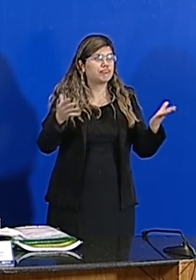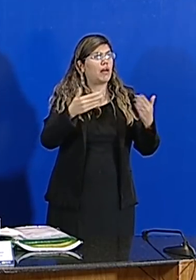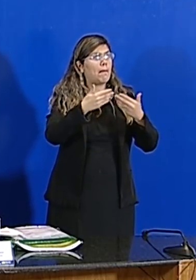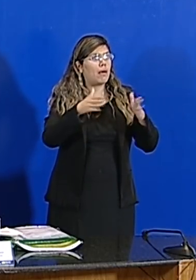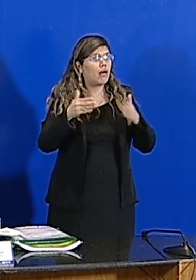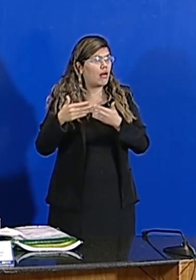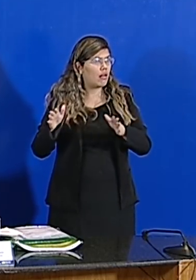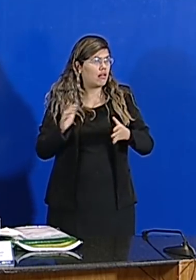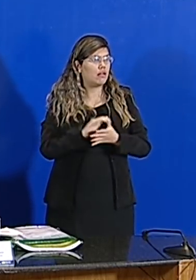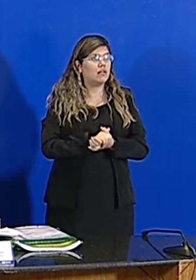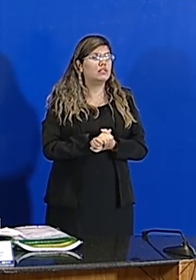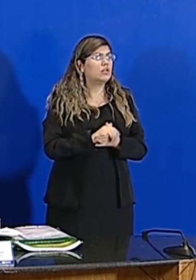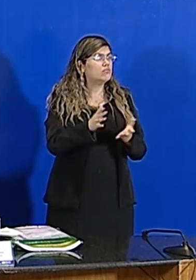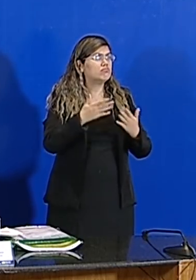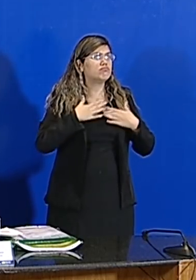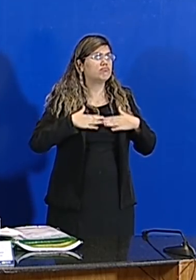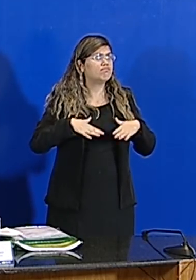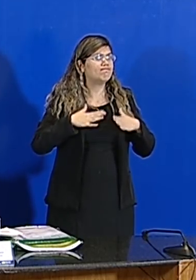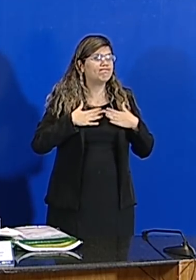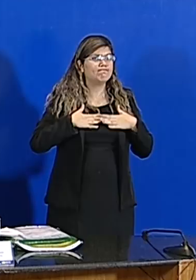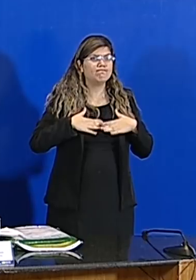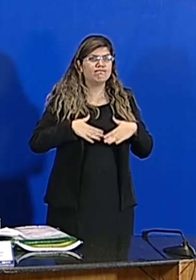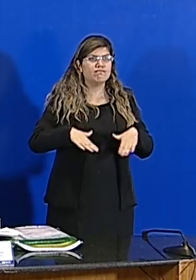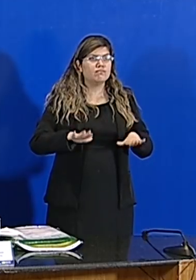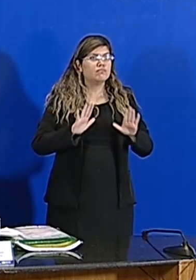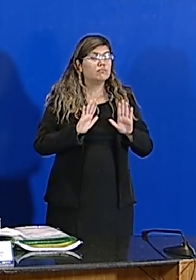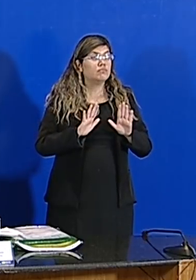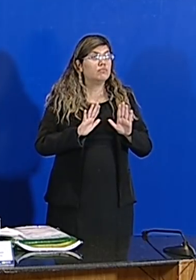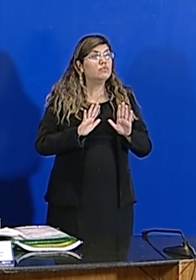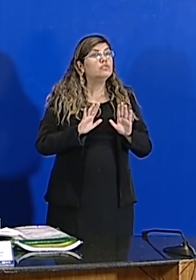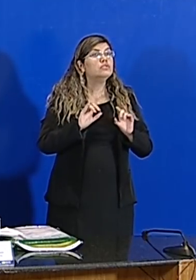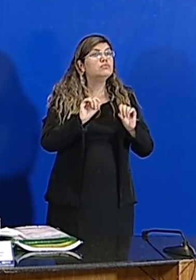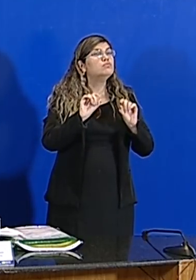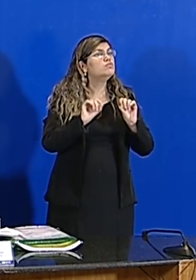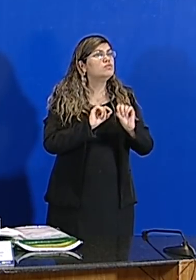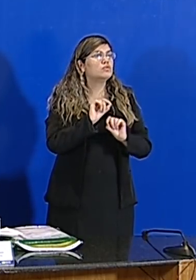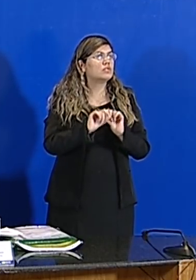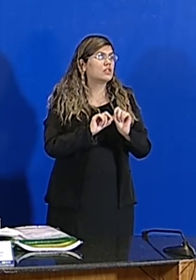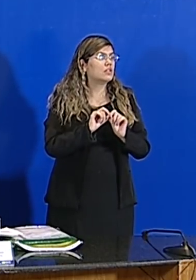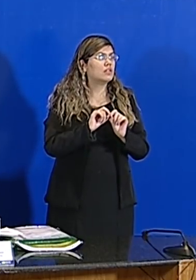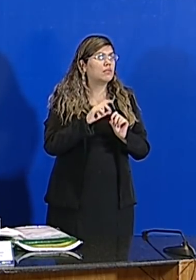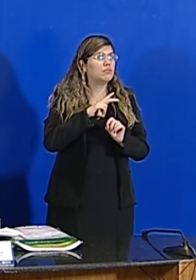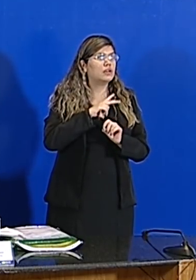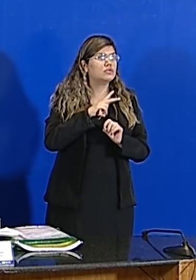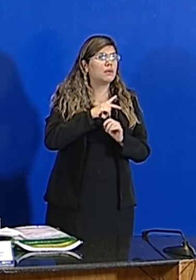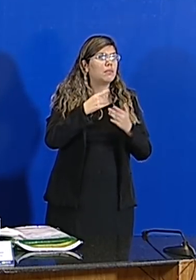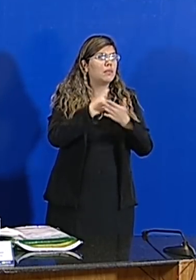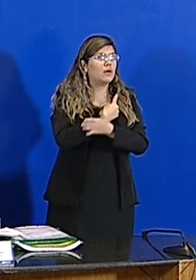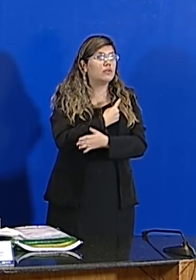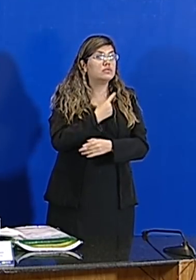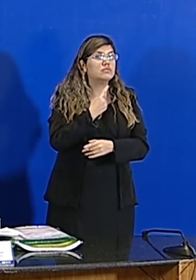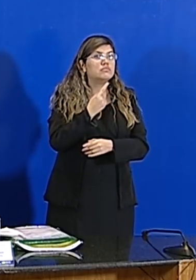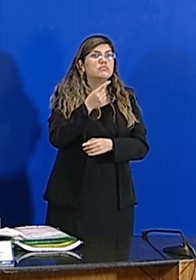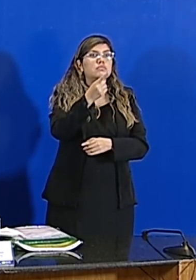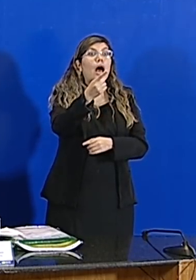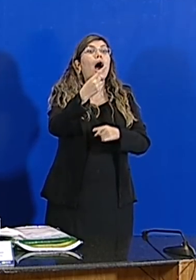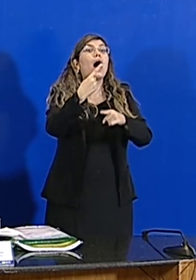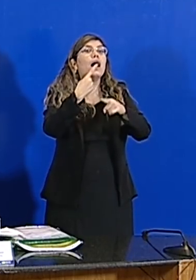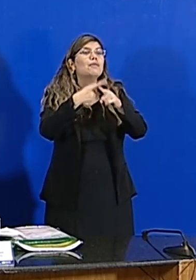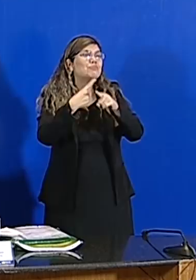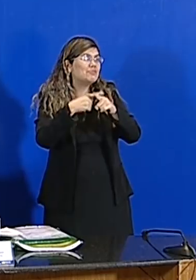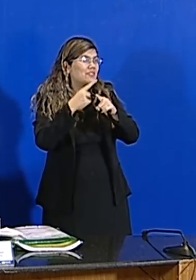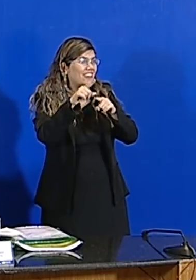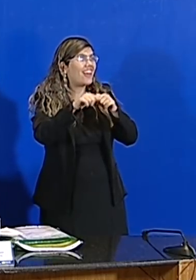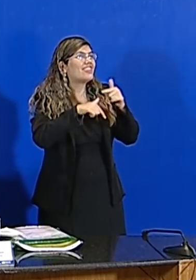Foi realmente um passeio. E São Paulo por quê, em particular? Assim, eu fiquei curioso. Ah, porque você